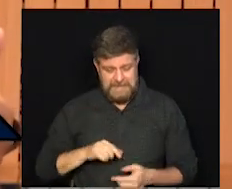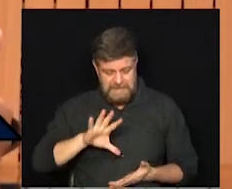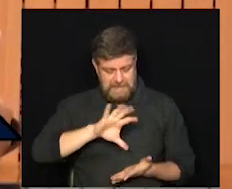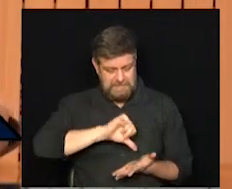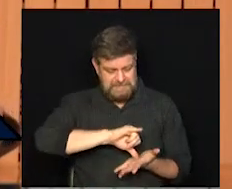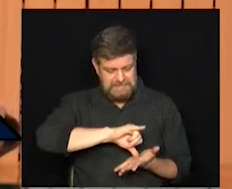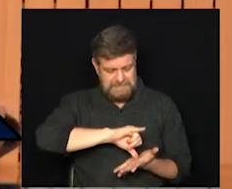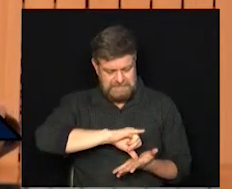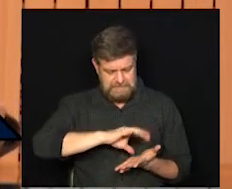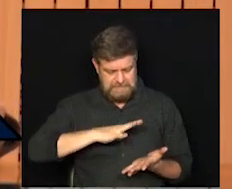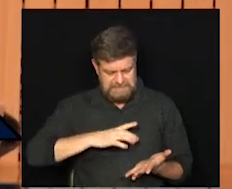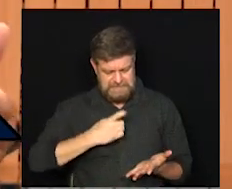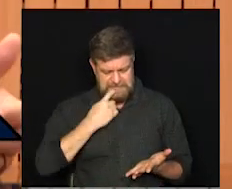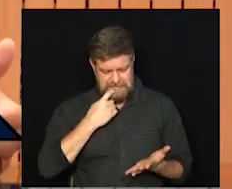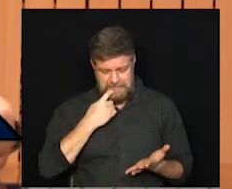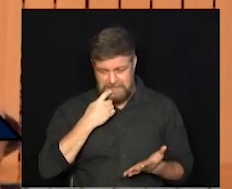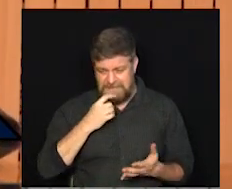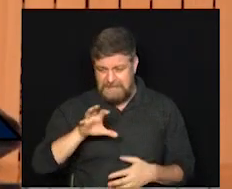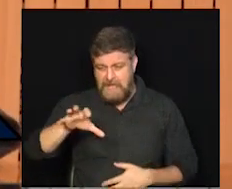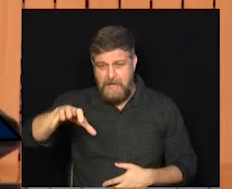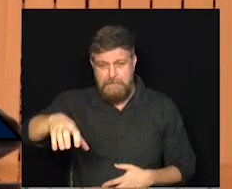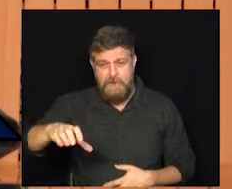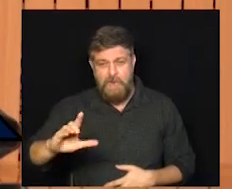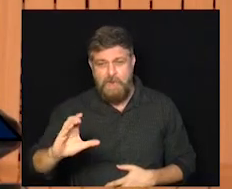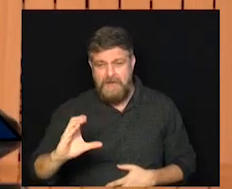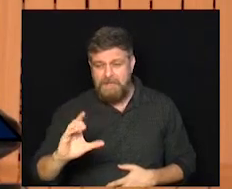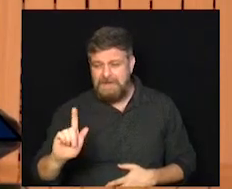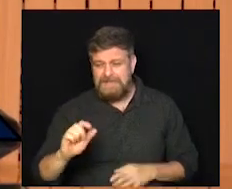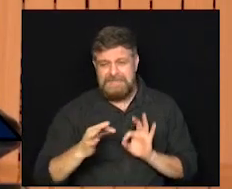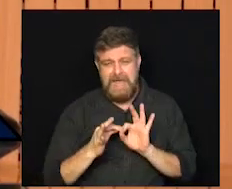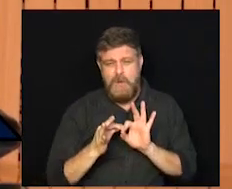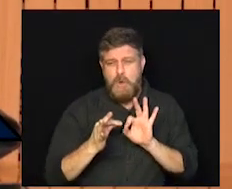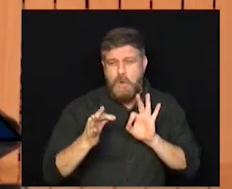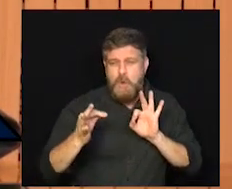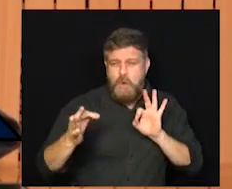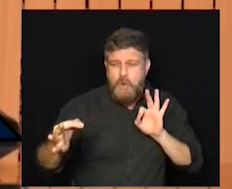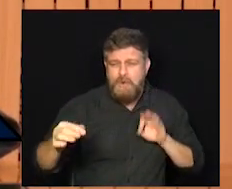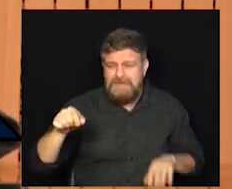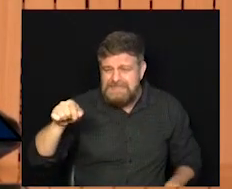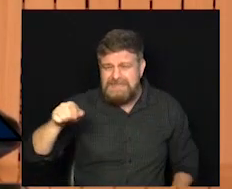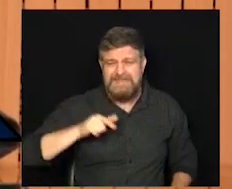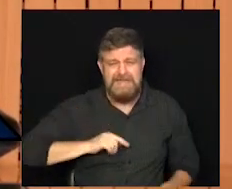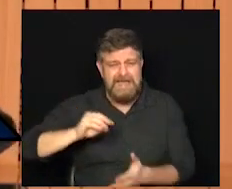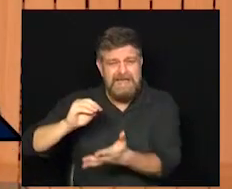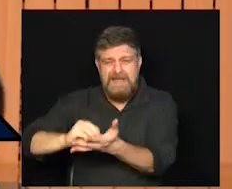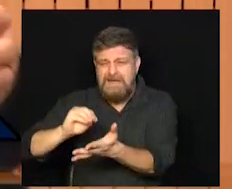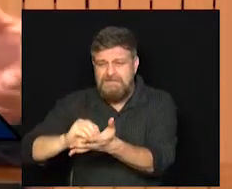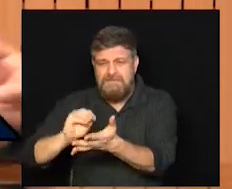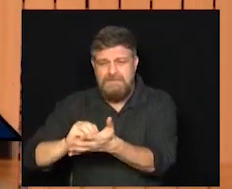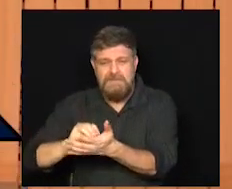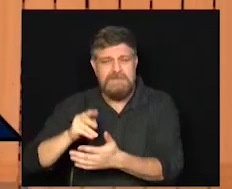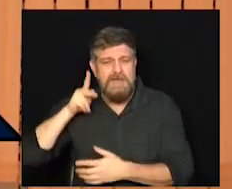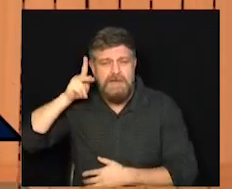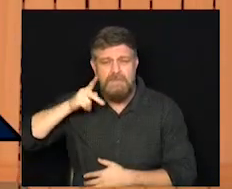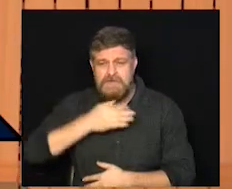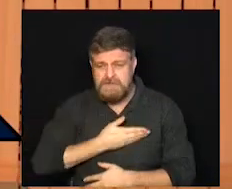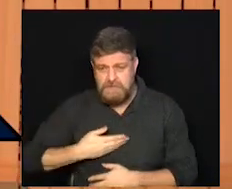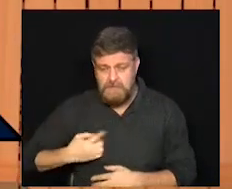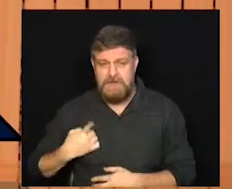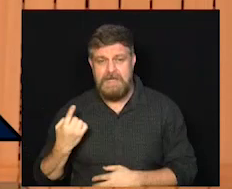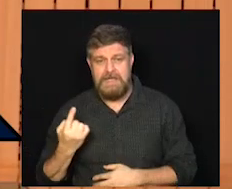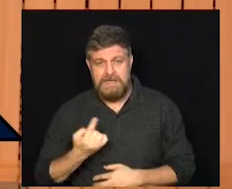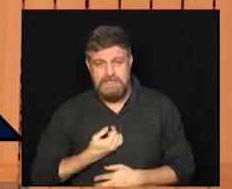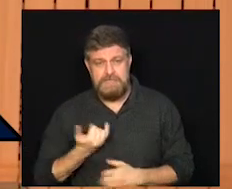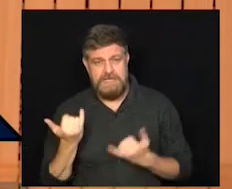centro, a população carente de políticas públicas, e o nosso objetivo é, recolhendo todas essas